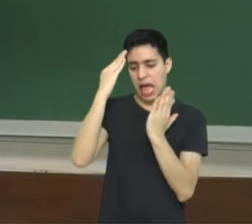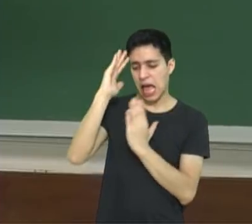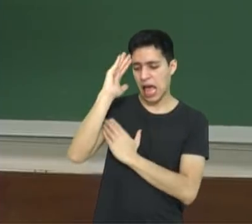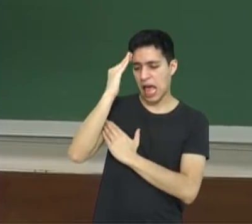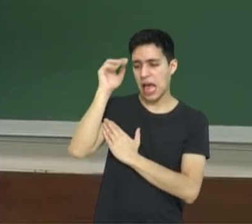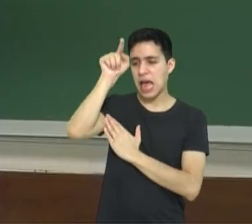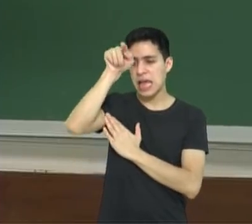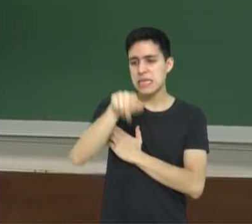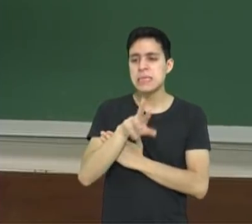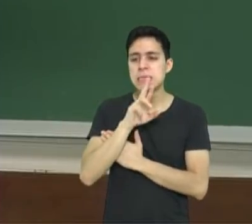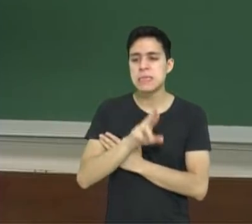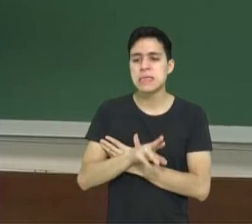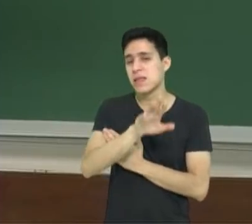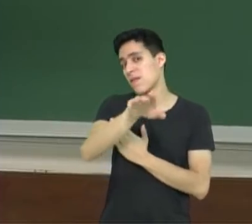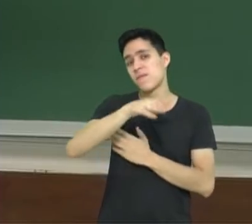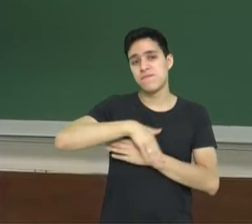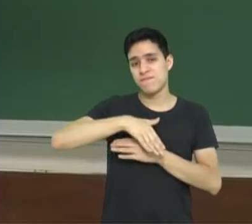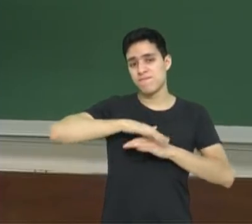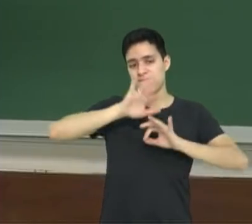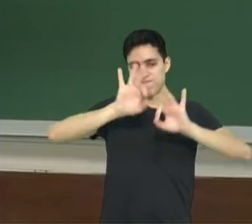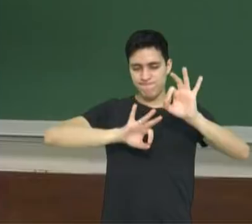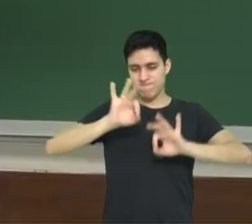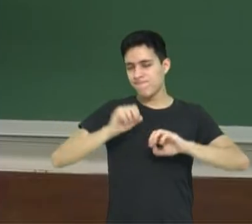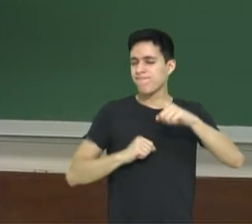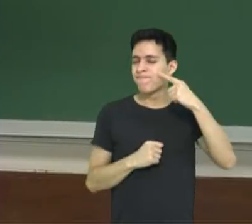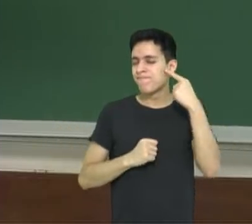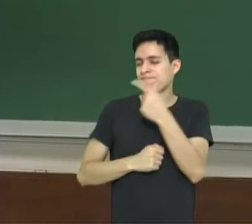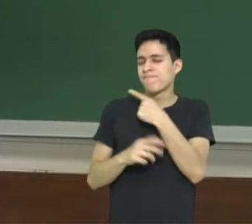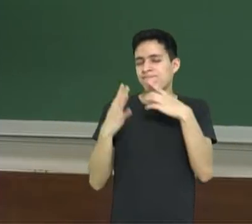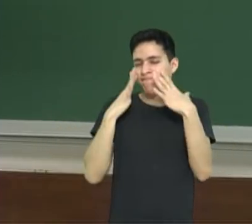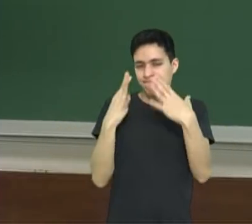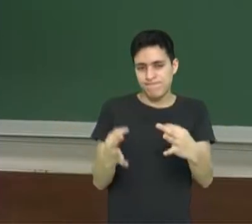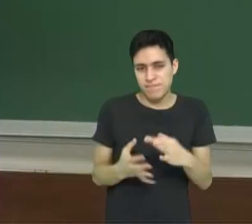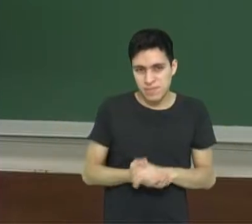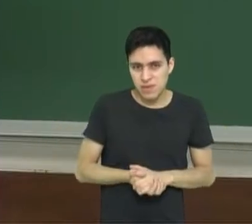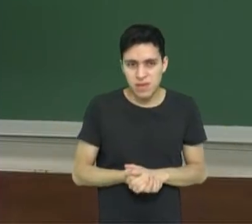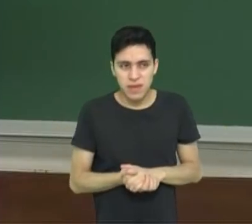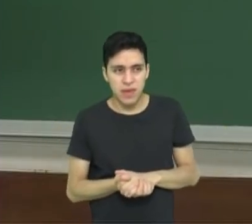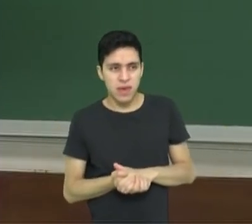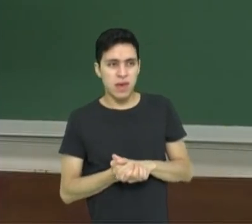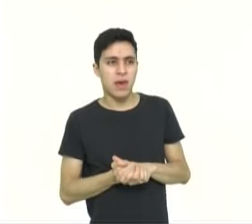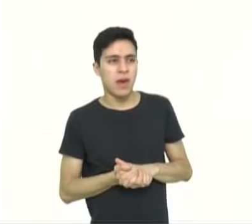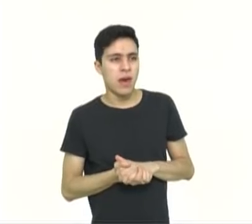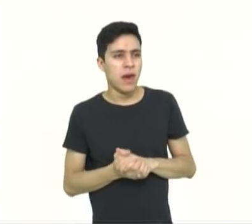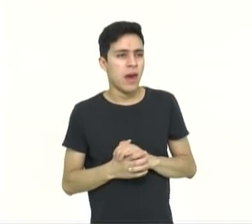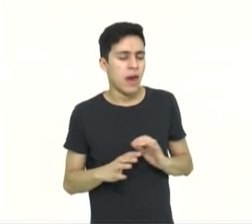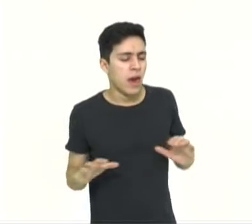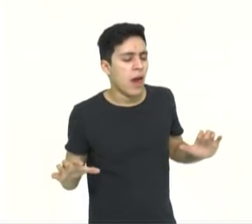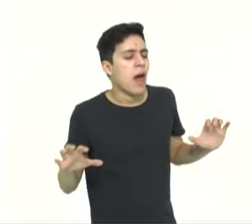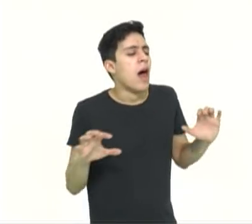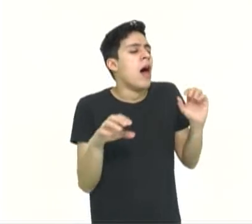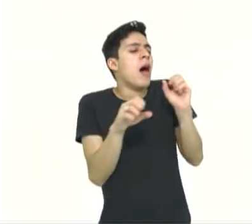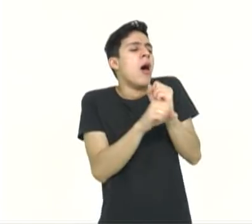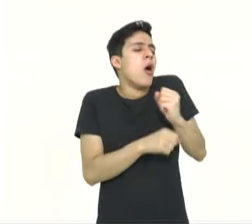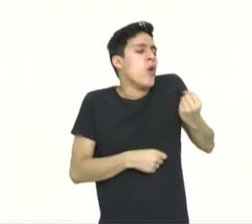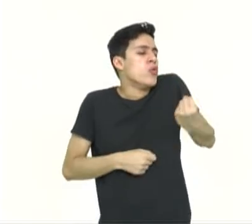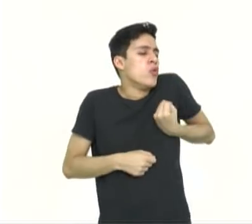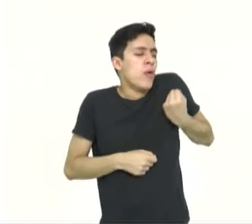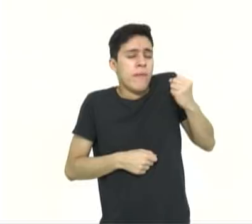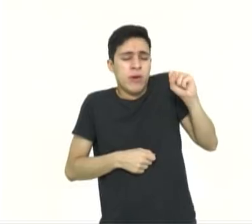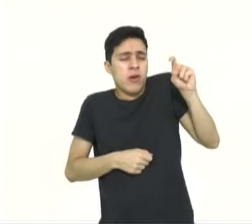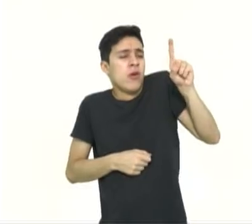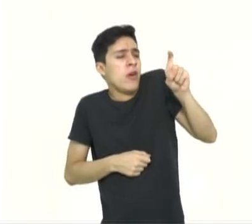Você que vai ter que montar. Vamos prestar atenção, então? Olha lá, ó. A soma de um número